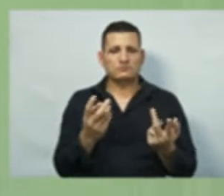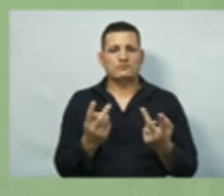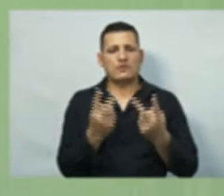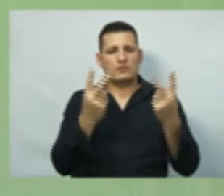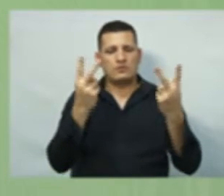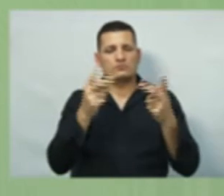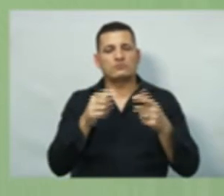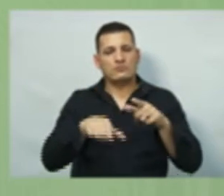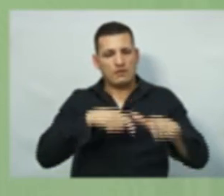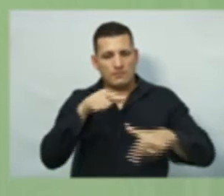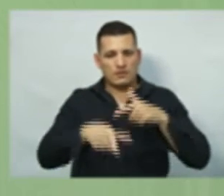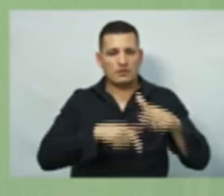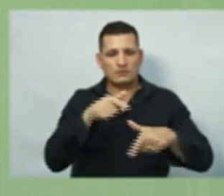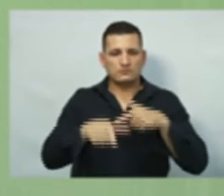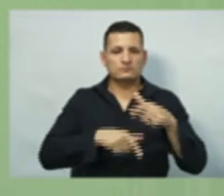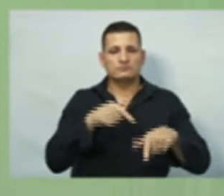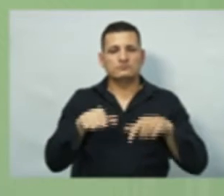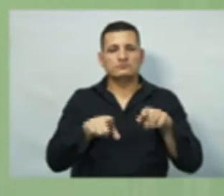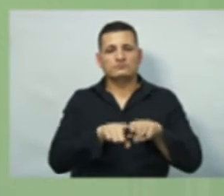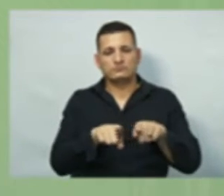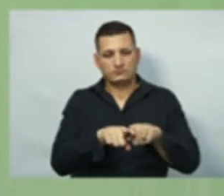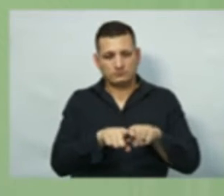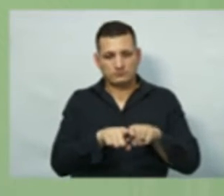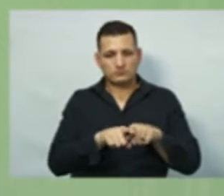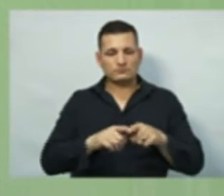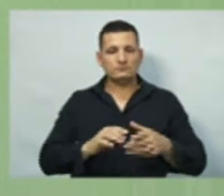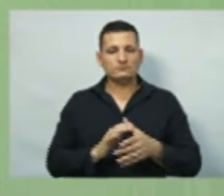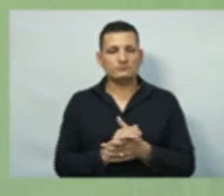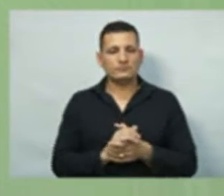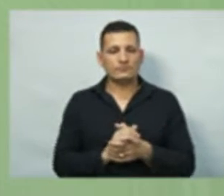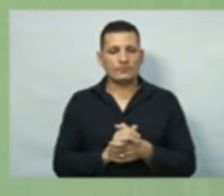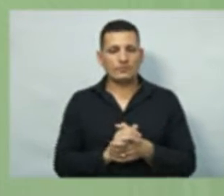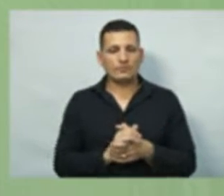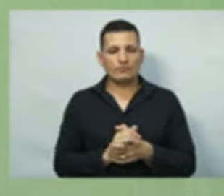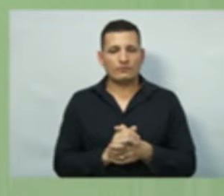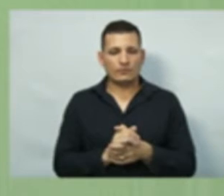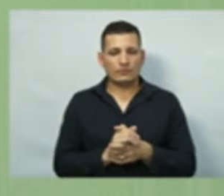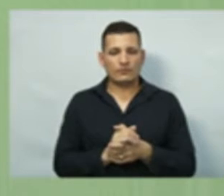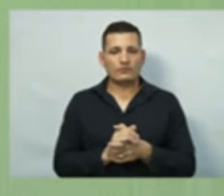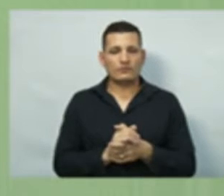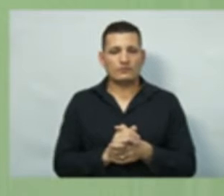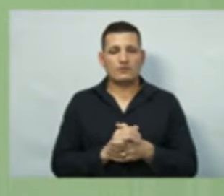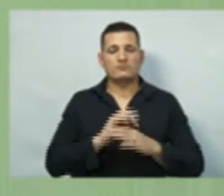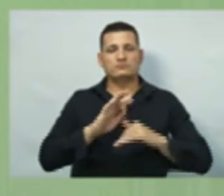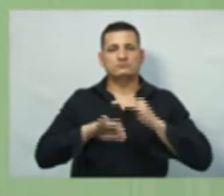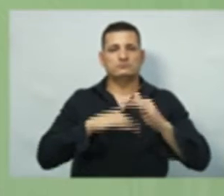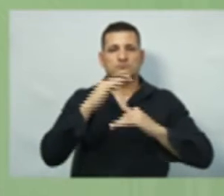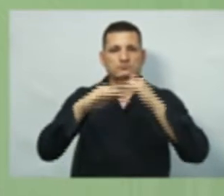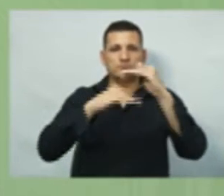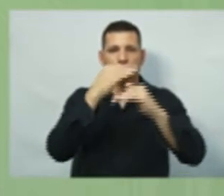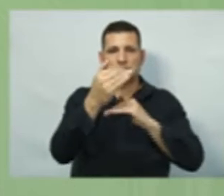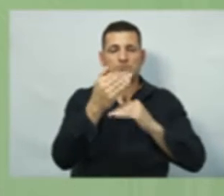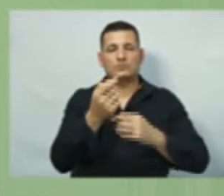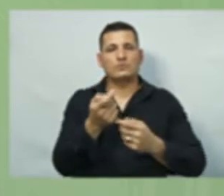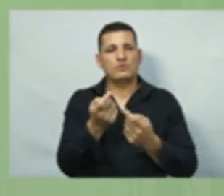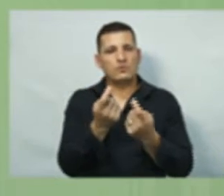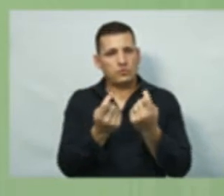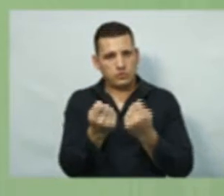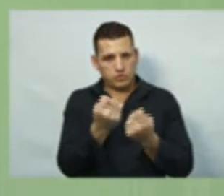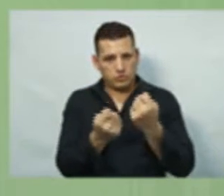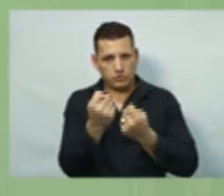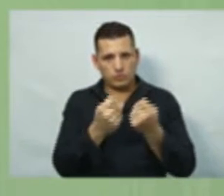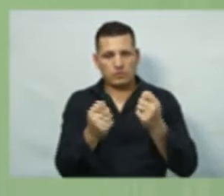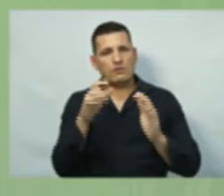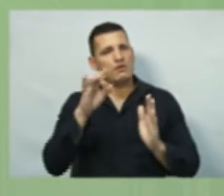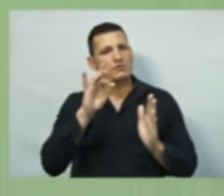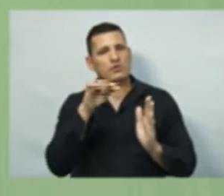serviços, ou seja, sem produzir mais riquezas. Mas crescimento econômico sozinho não